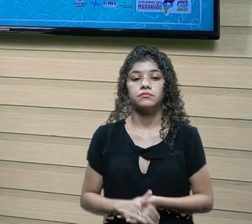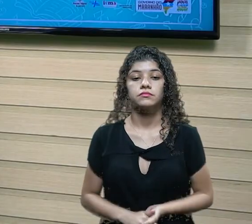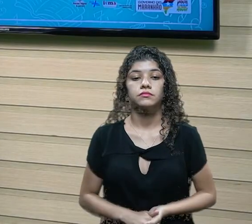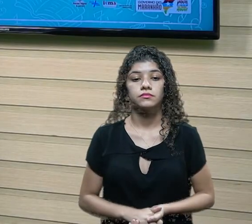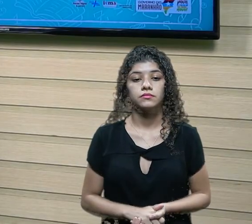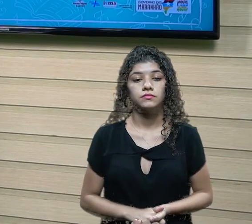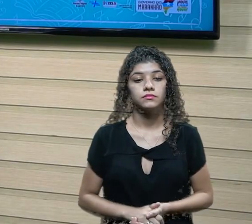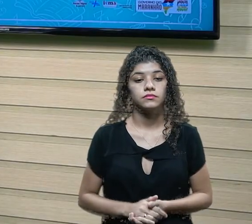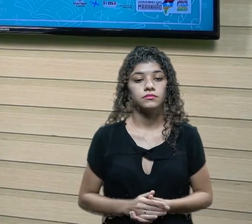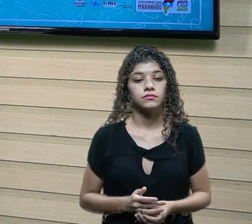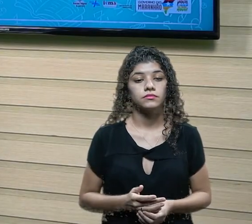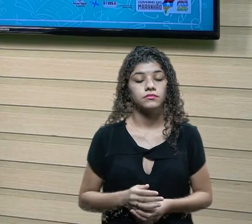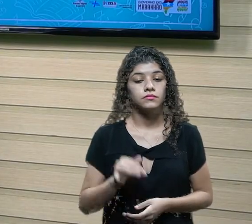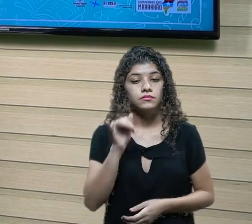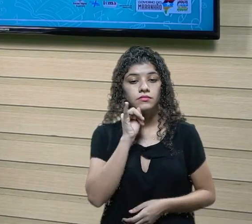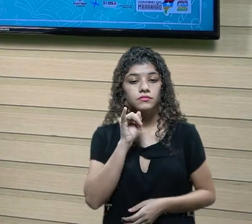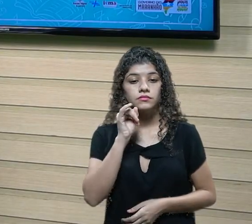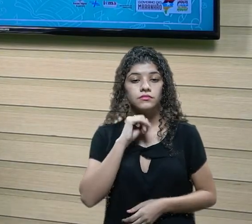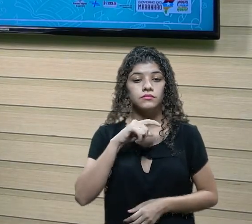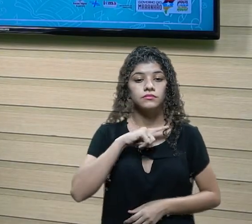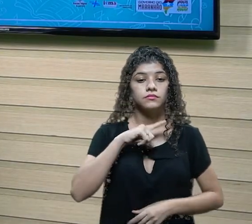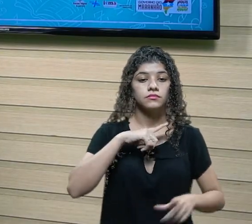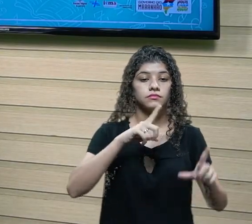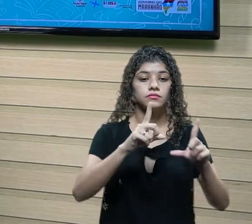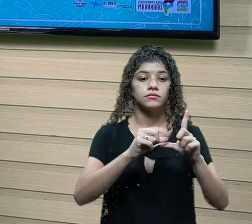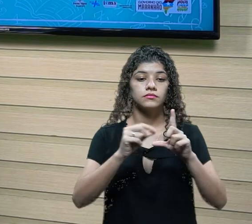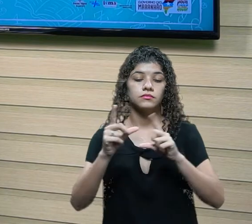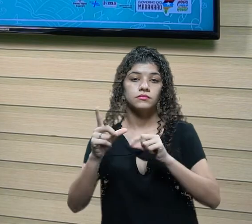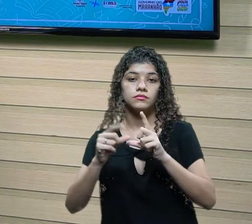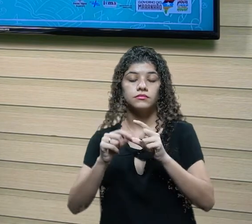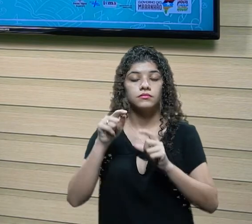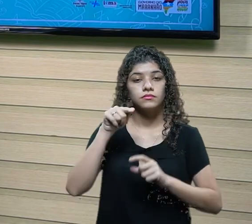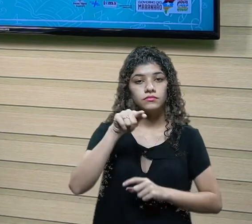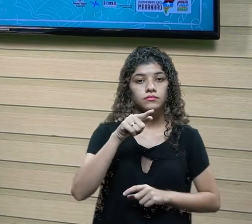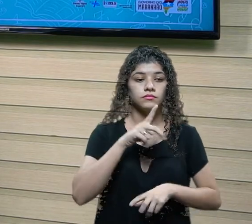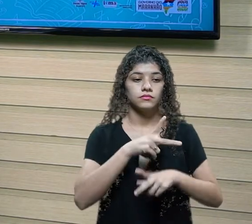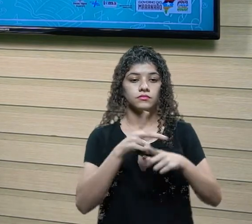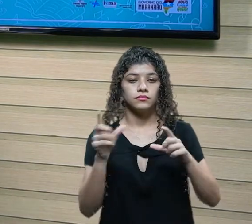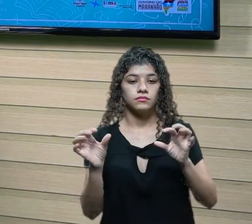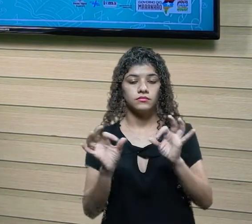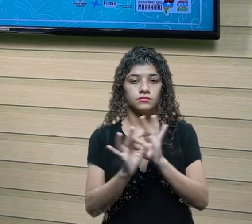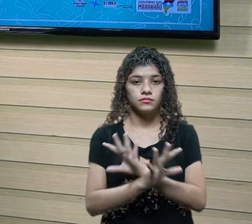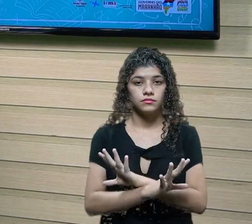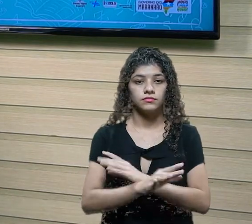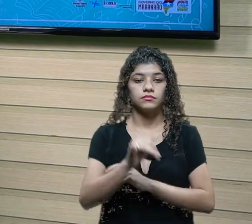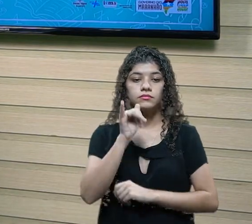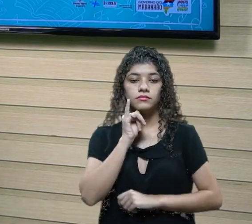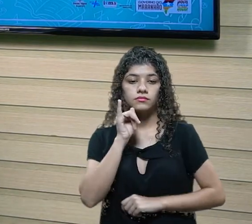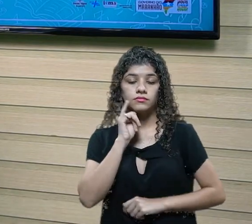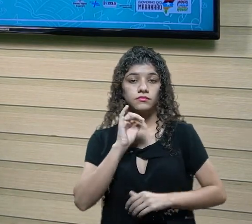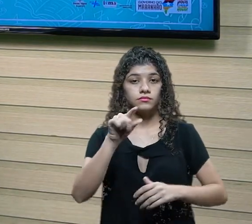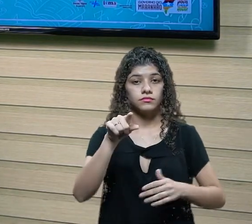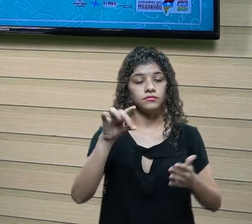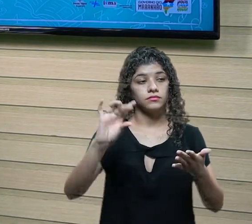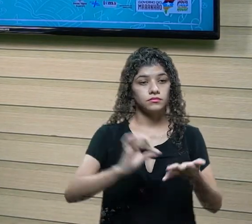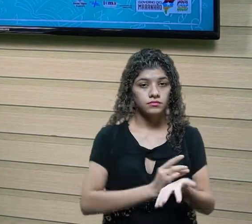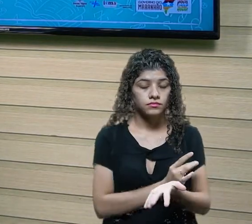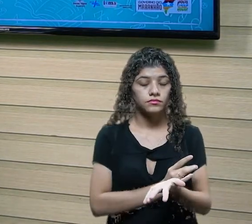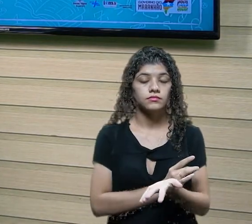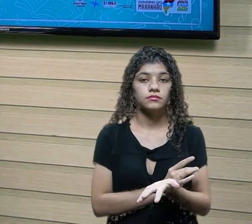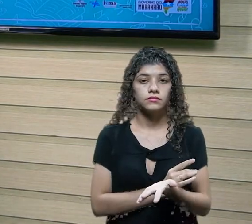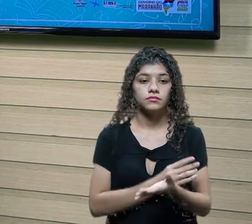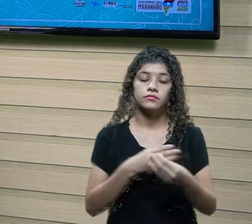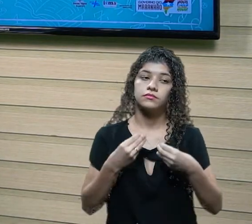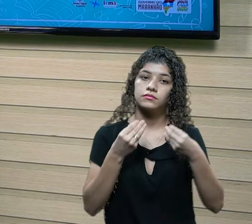que é ganhar presente estrelinhas em cada função que você faz na inscrição por exemplo se você realizar a